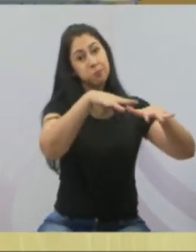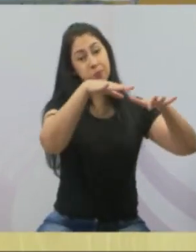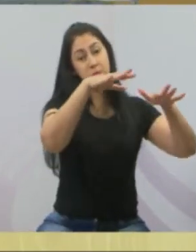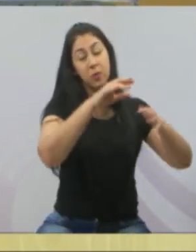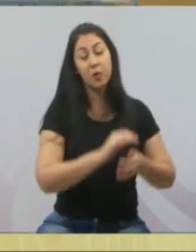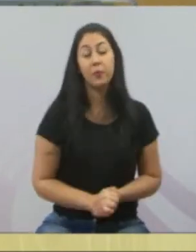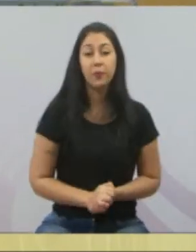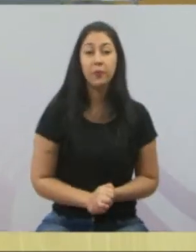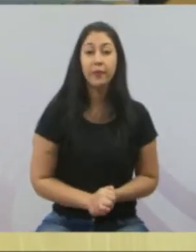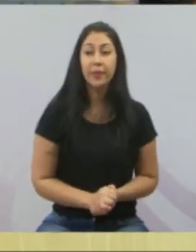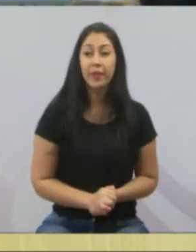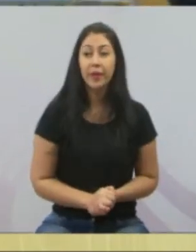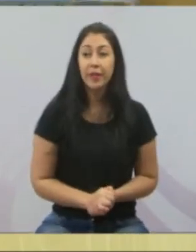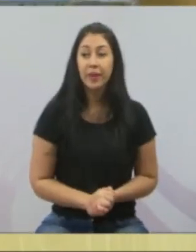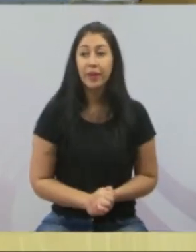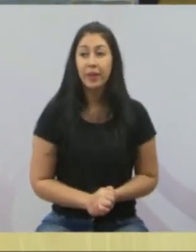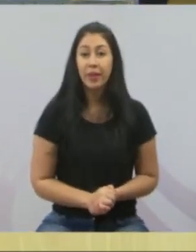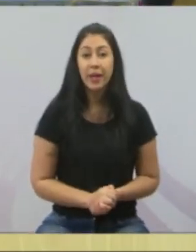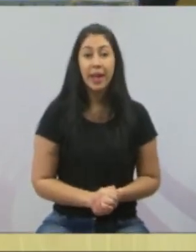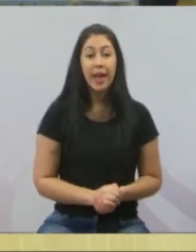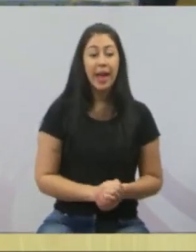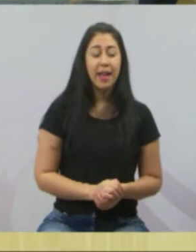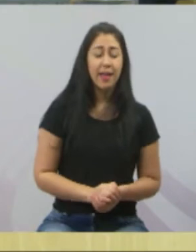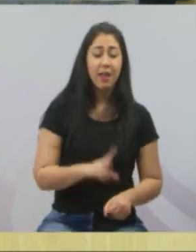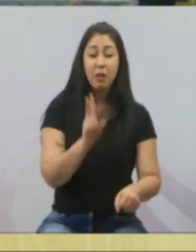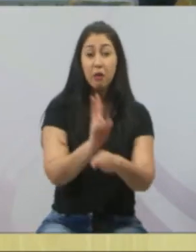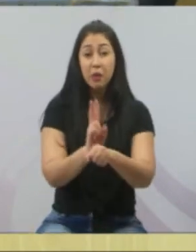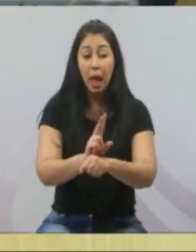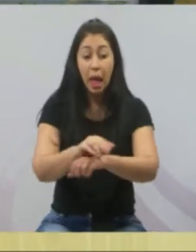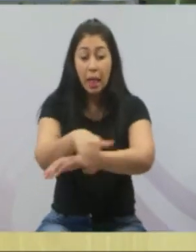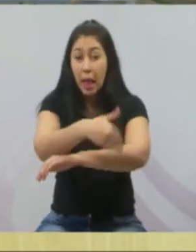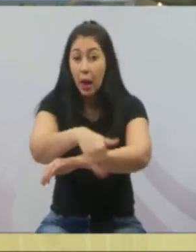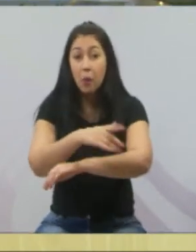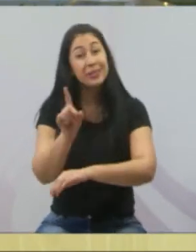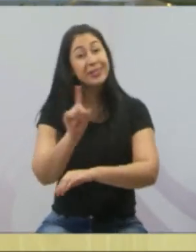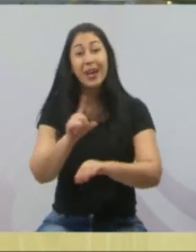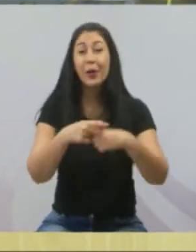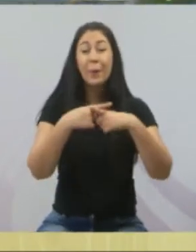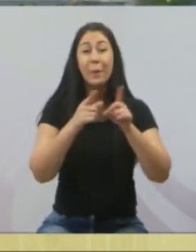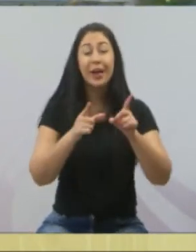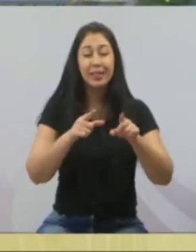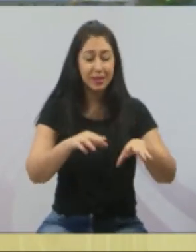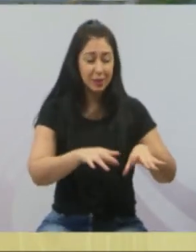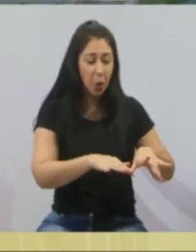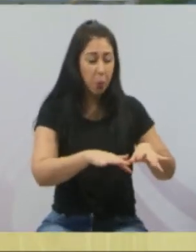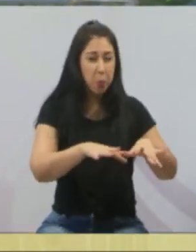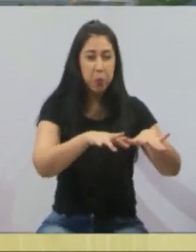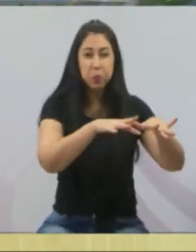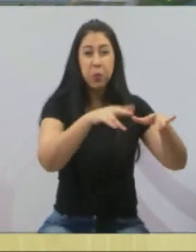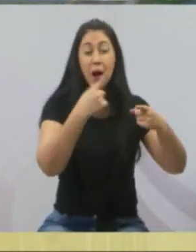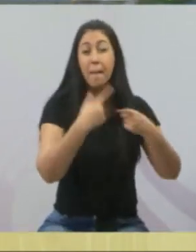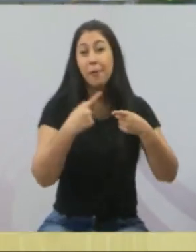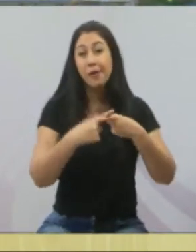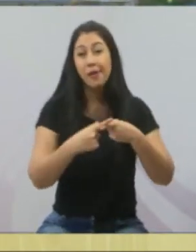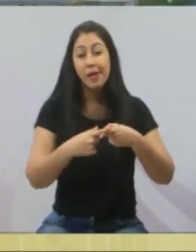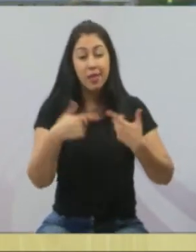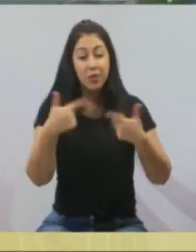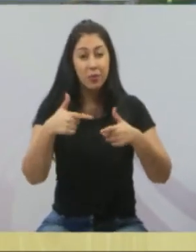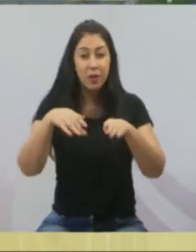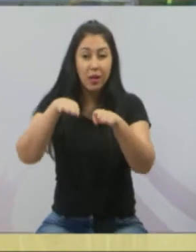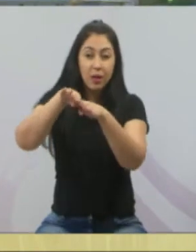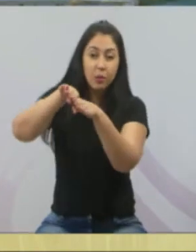Jacareí. E a gente está pedindo, gente, para que a gente possa ter com essas iniciativas também colaborar com o cofre público.